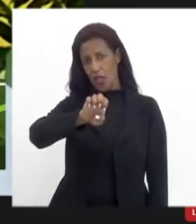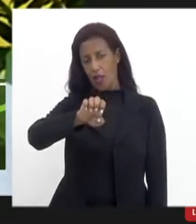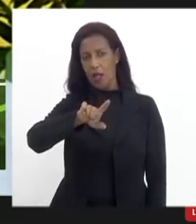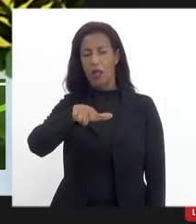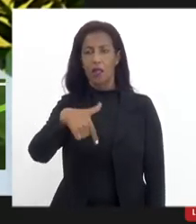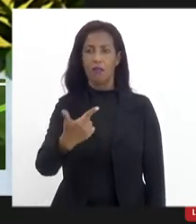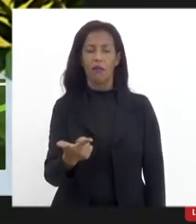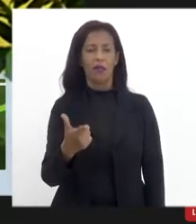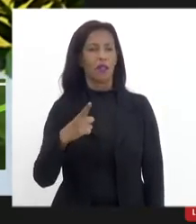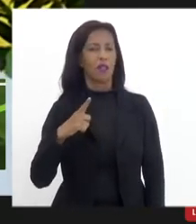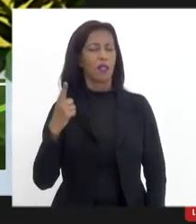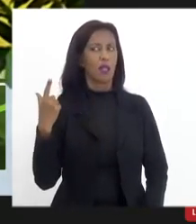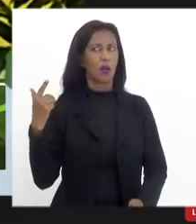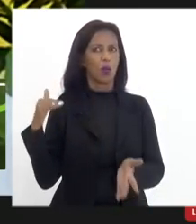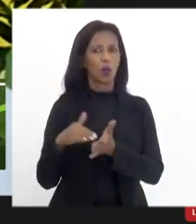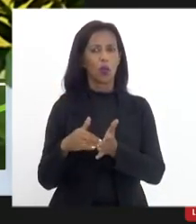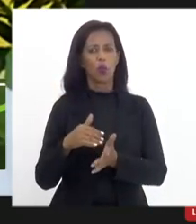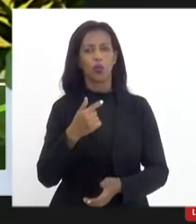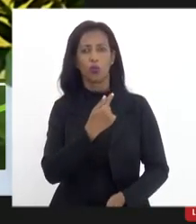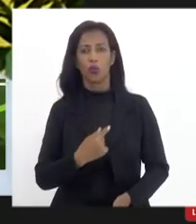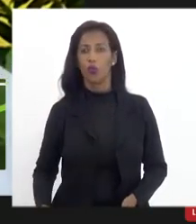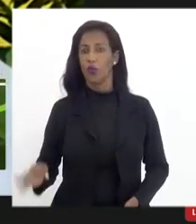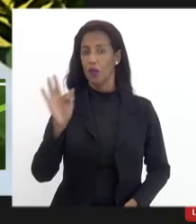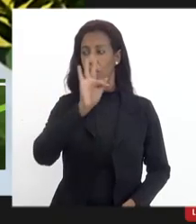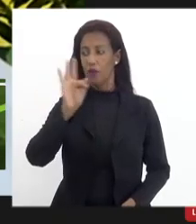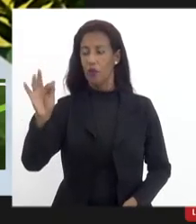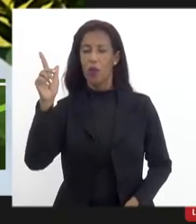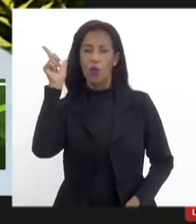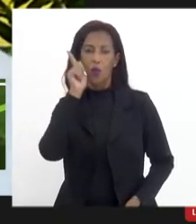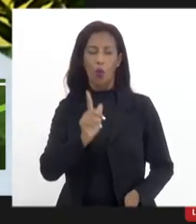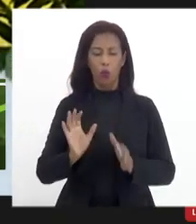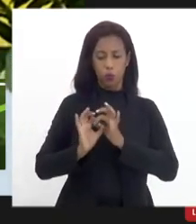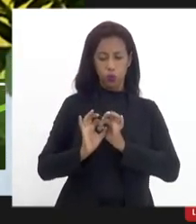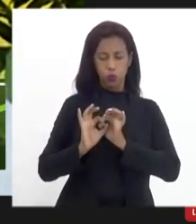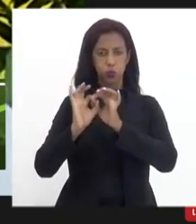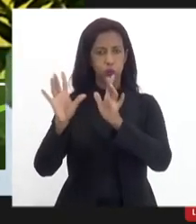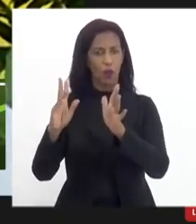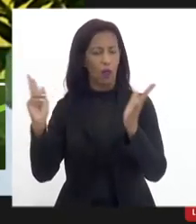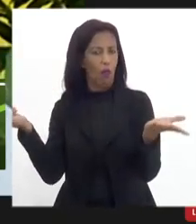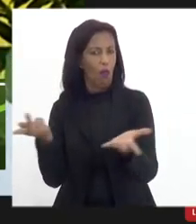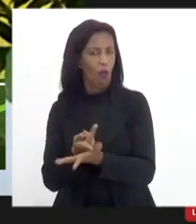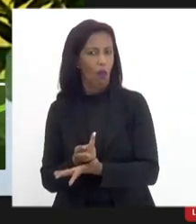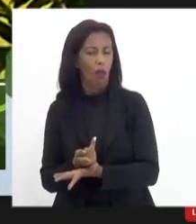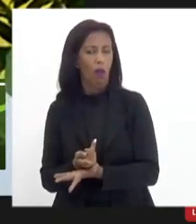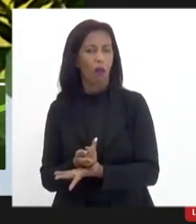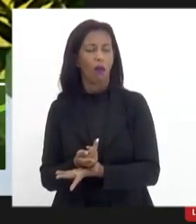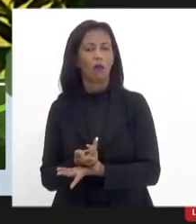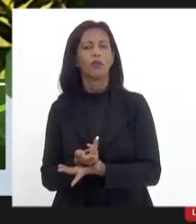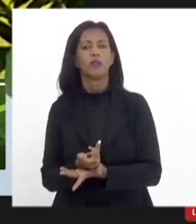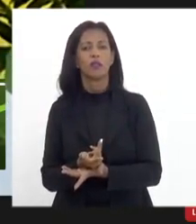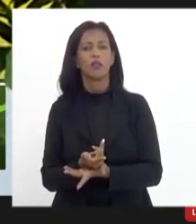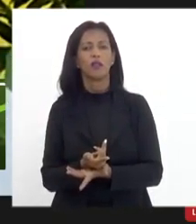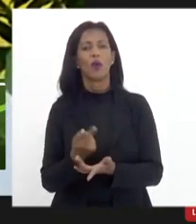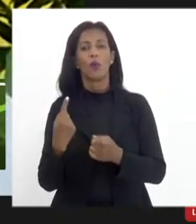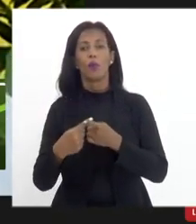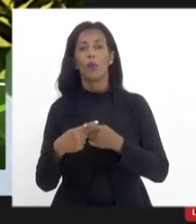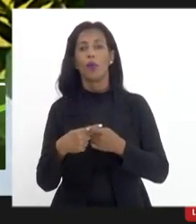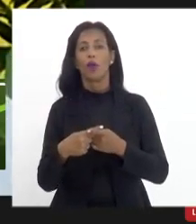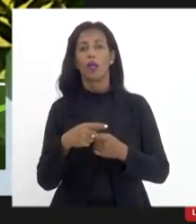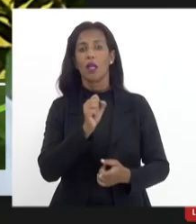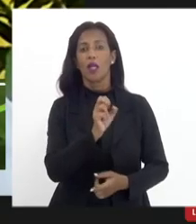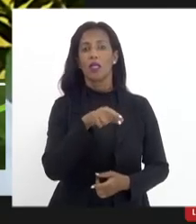último que o governo federal conseguiu autorizar que acontecesse. O grande censo de 2010 dá